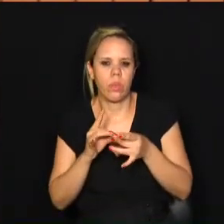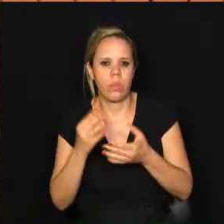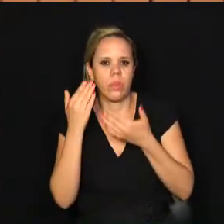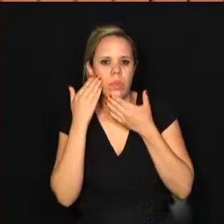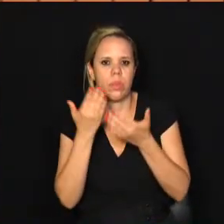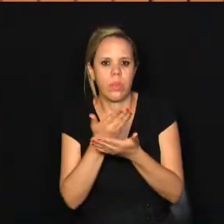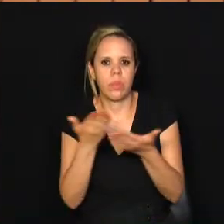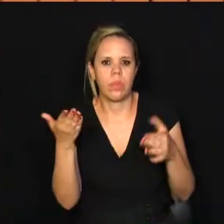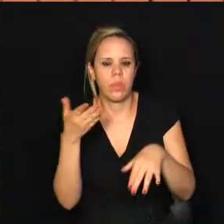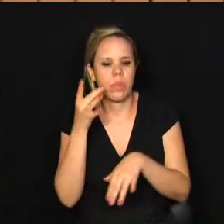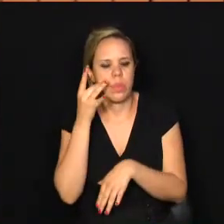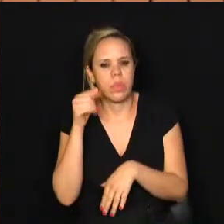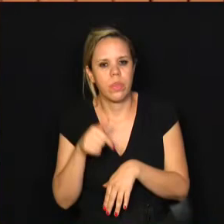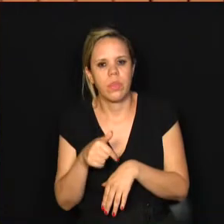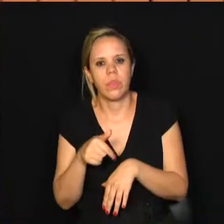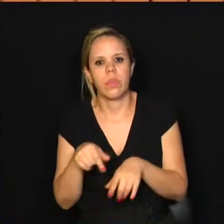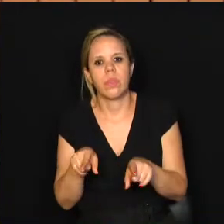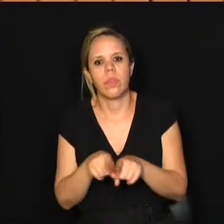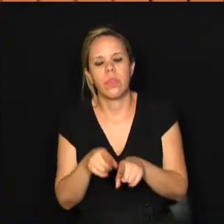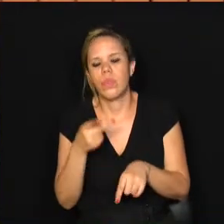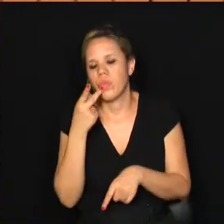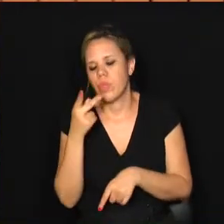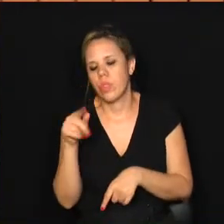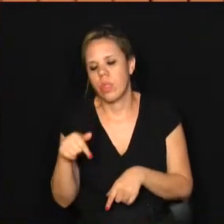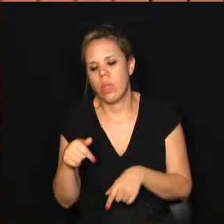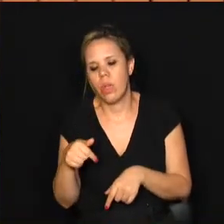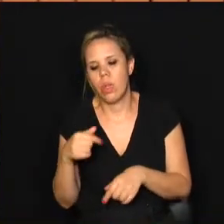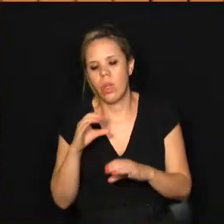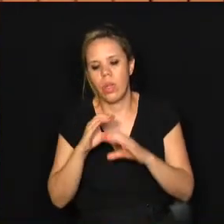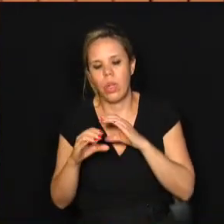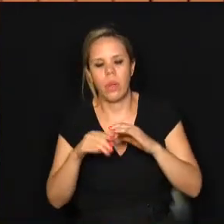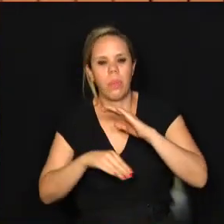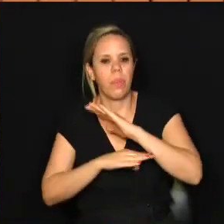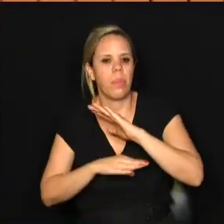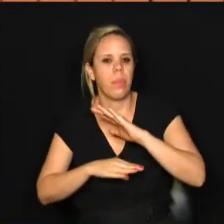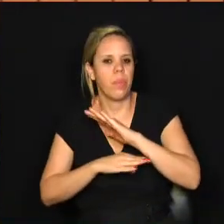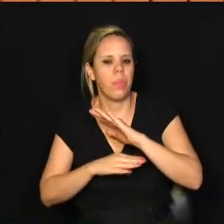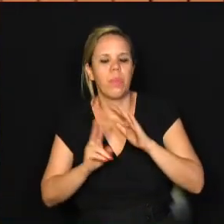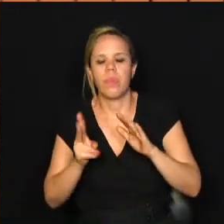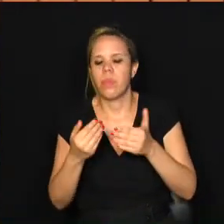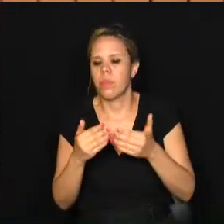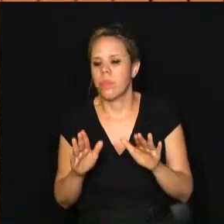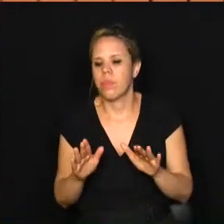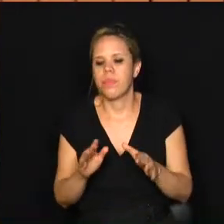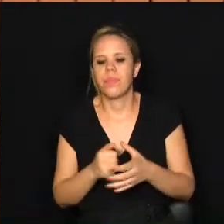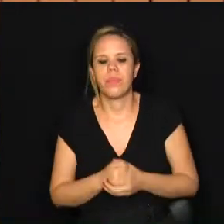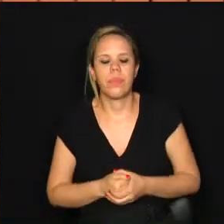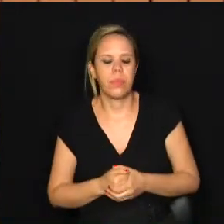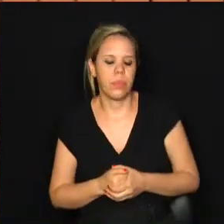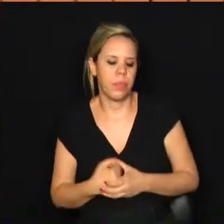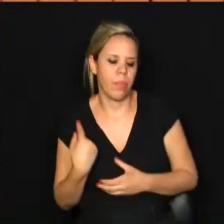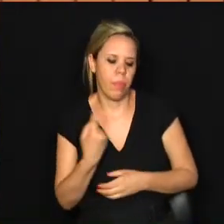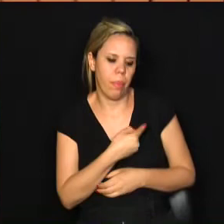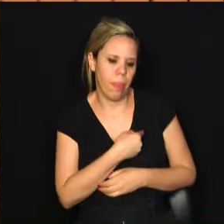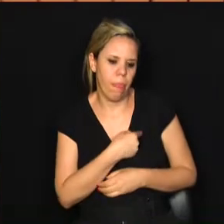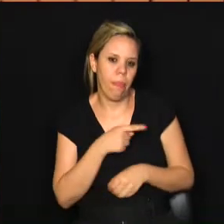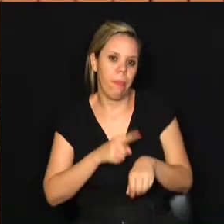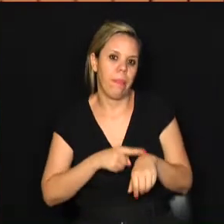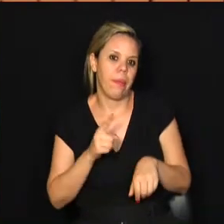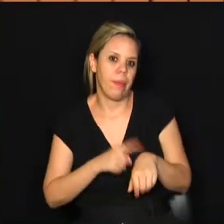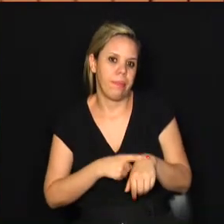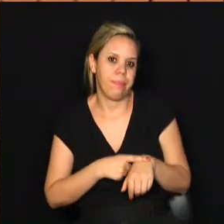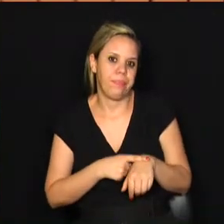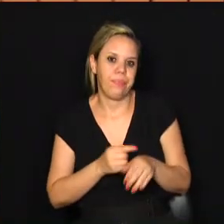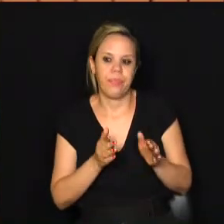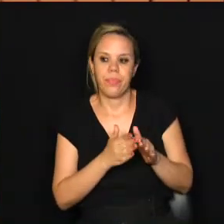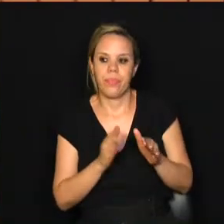a sua presença aqui e dizer que este canal da Câmara Municipal vai estar aberto, né? Embora nós estamos num momento de